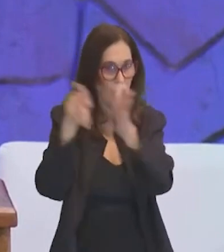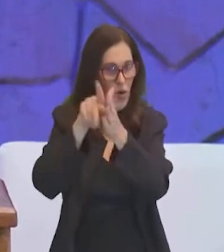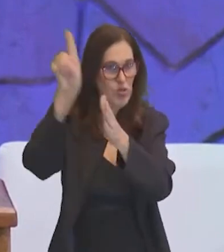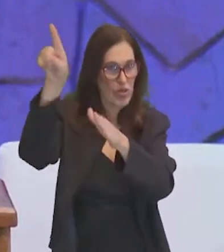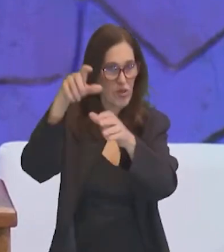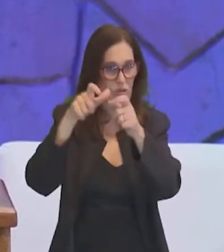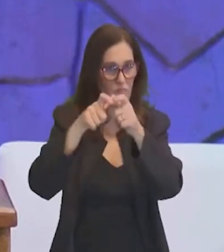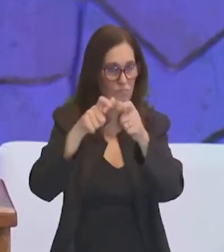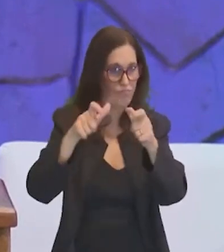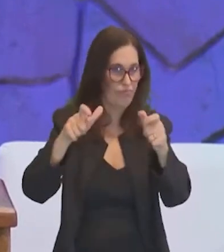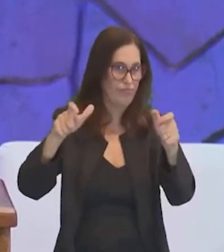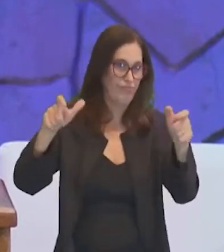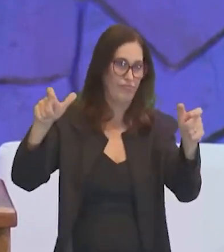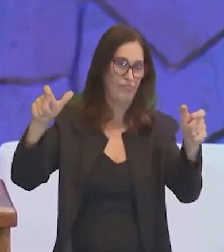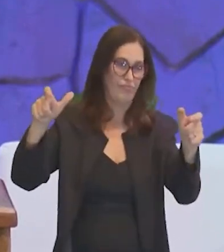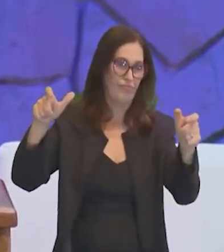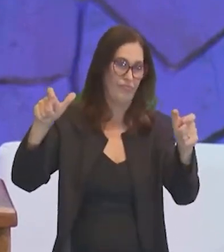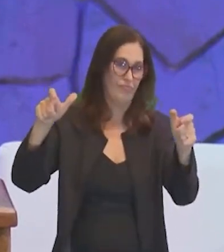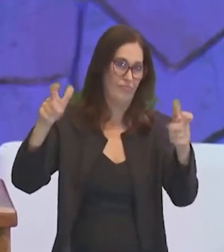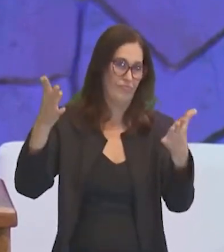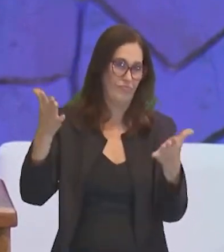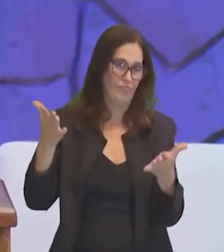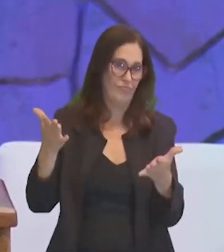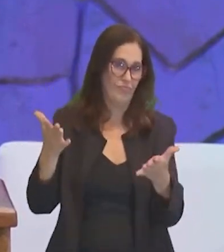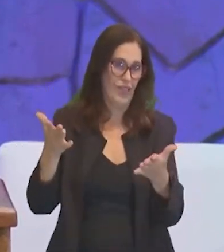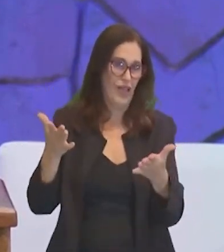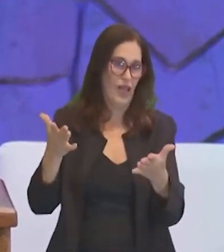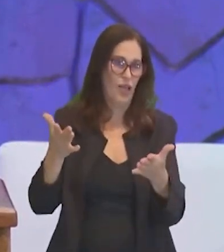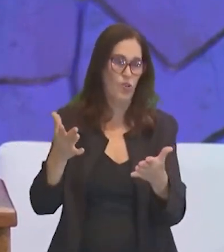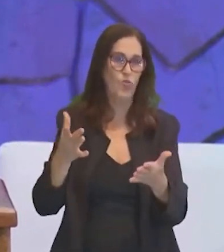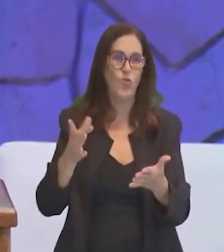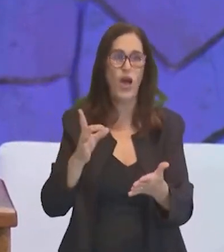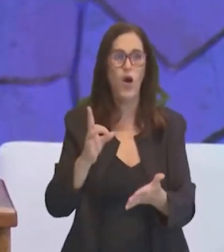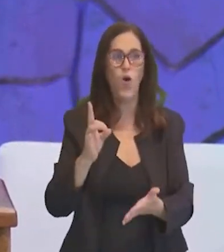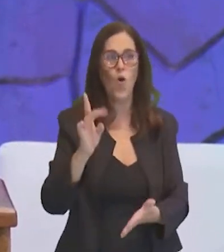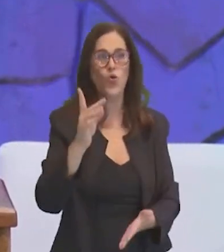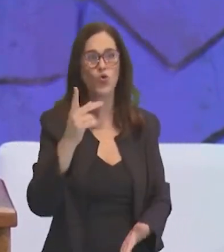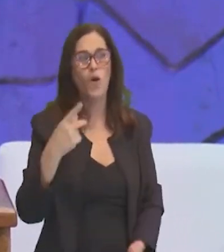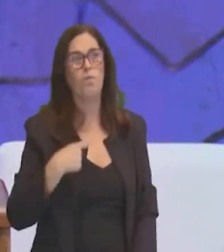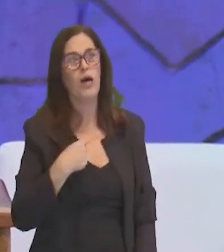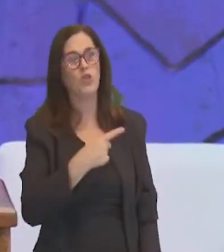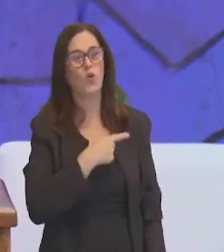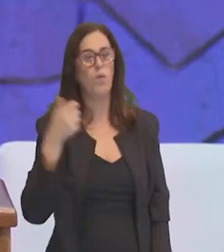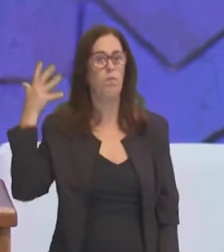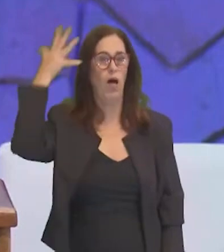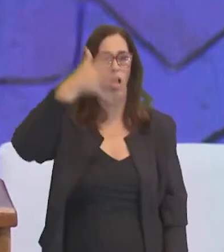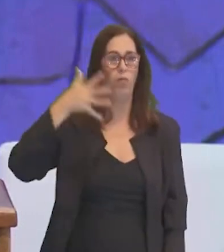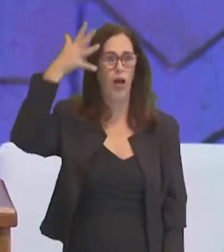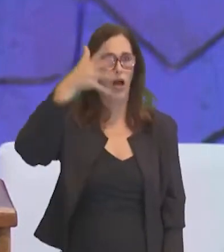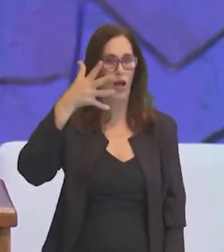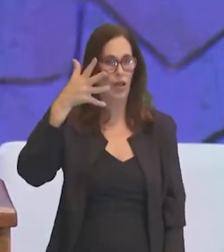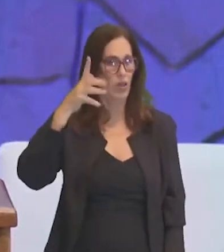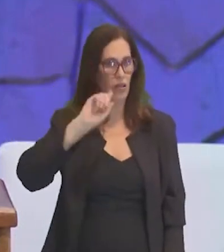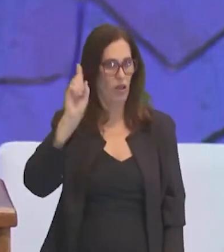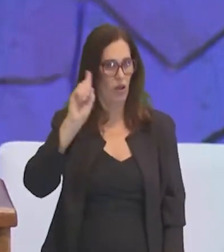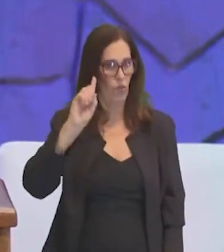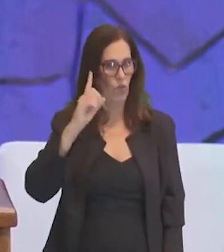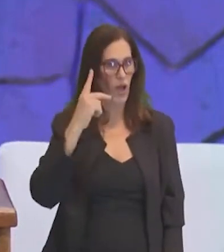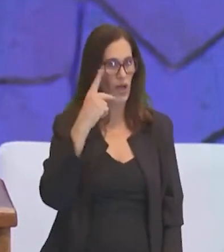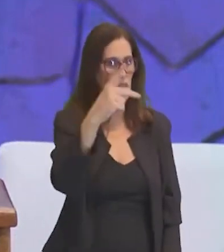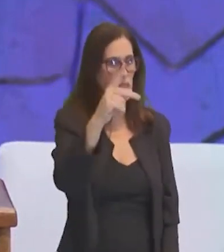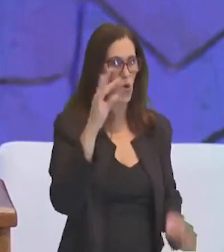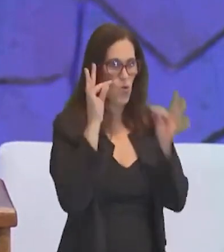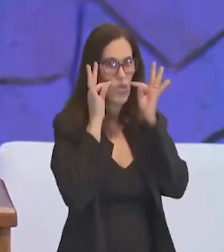Não é através dos pregadores que são aqui desta igreja, de